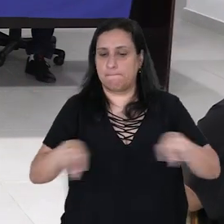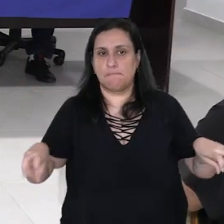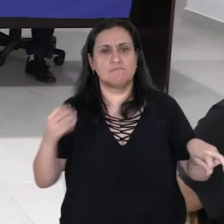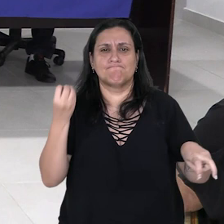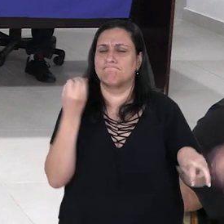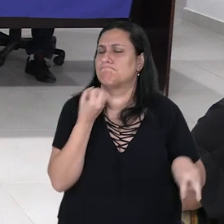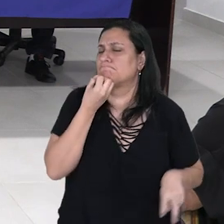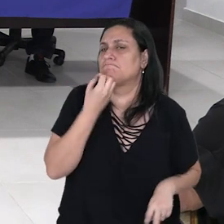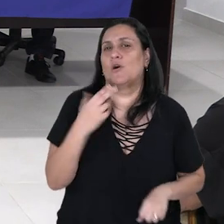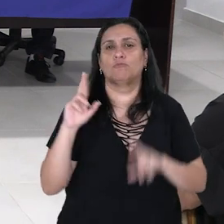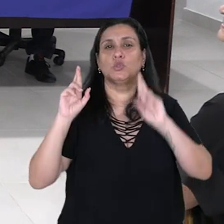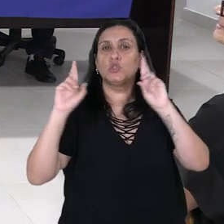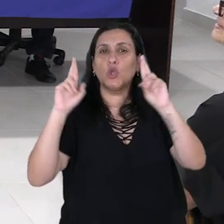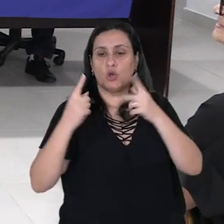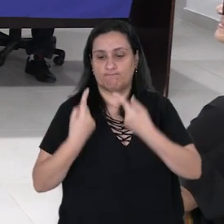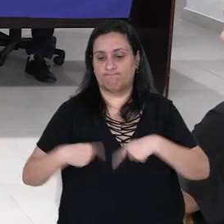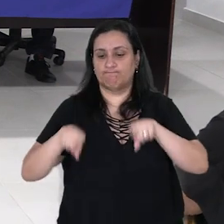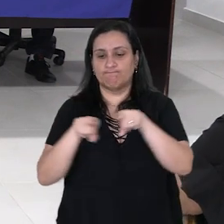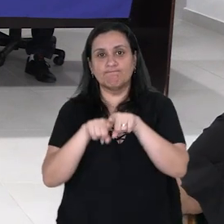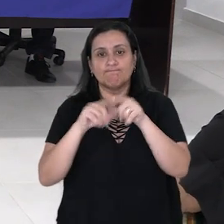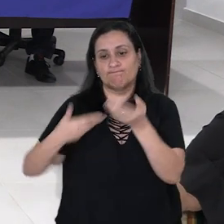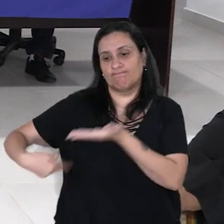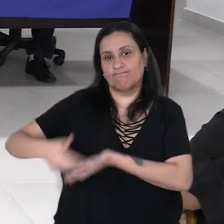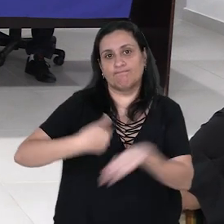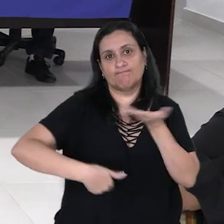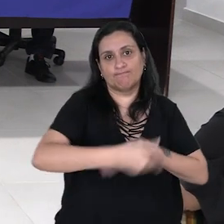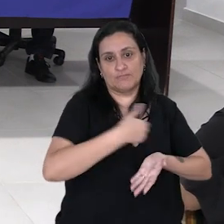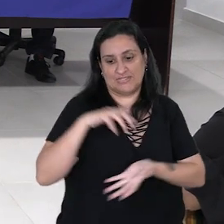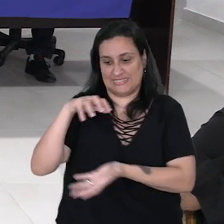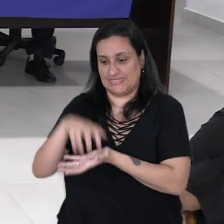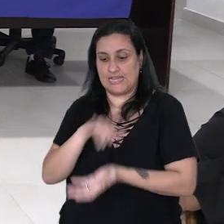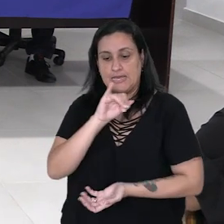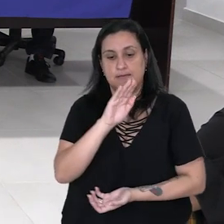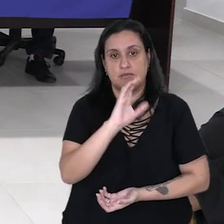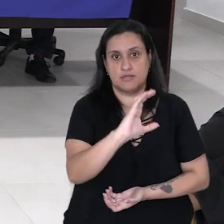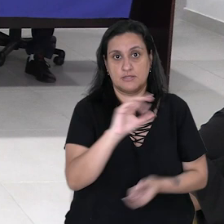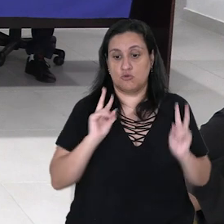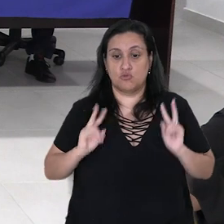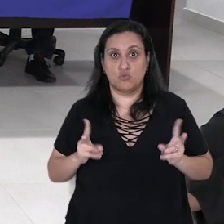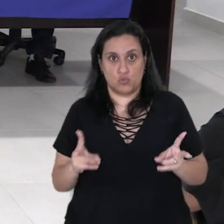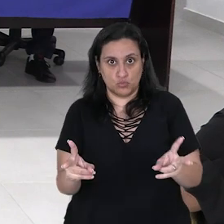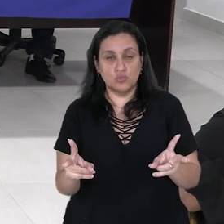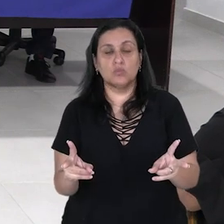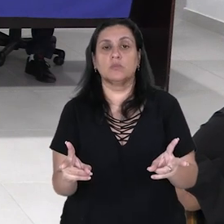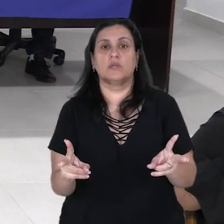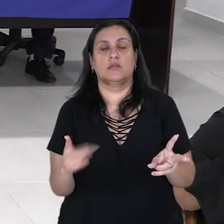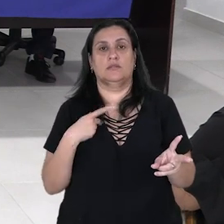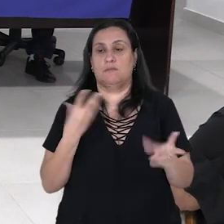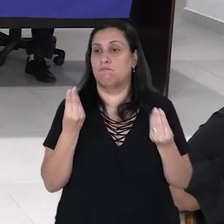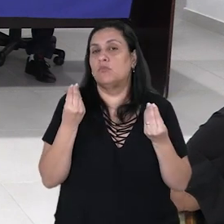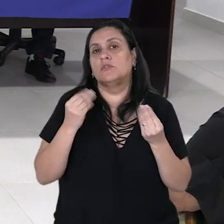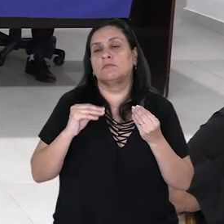Espero que a colaboração entre o CBPF e o IBC seja, sabe, dê